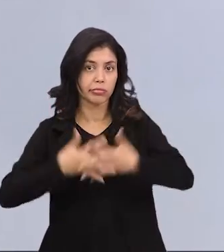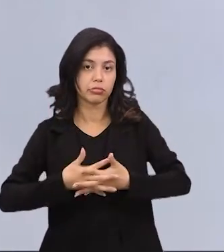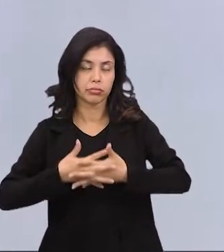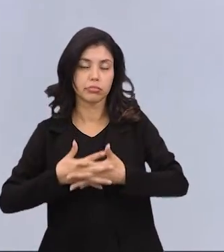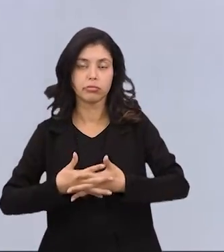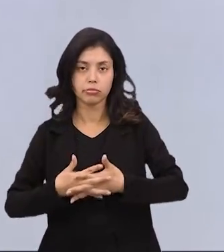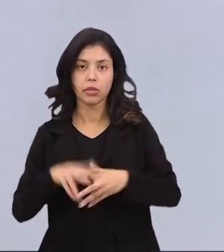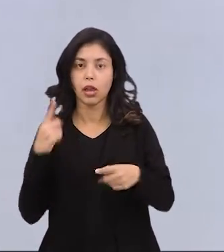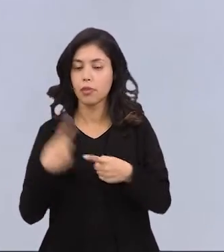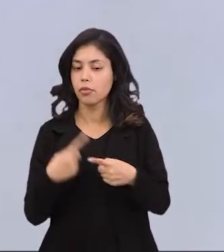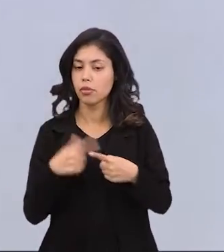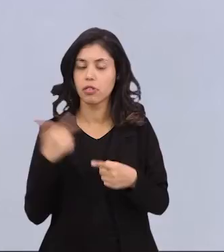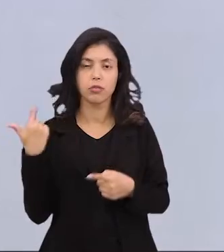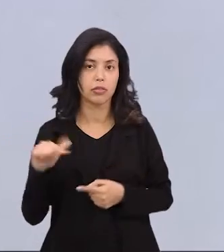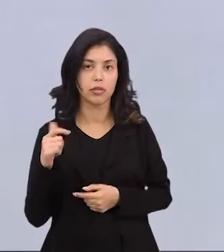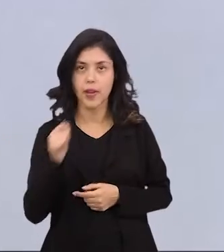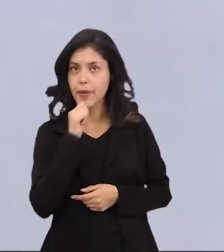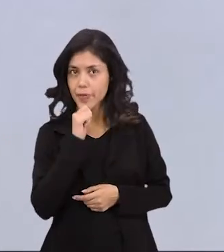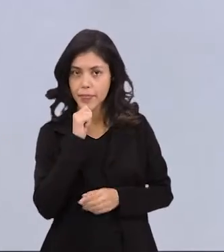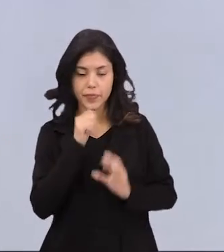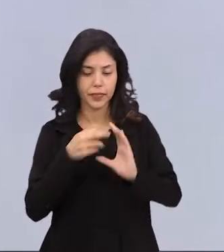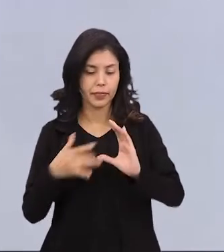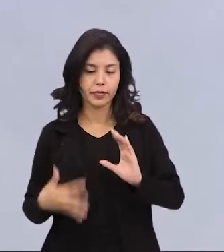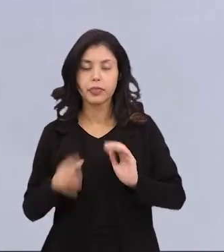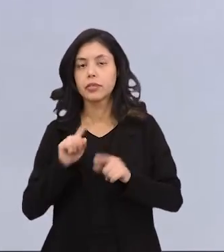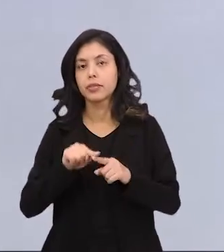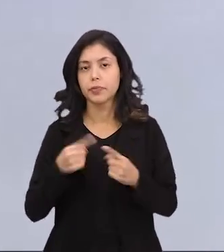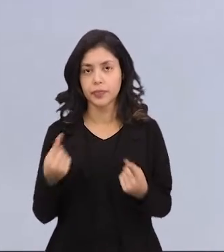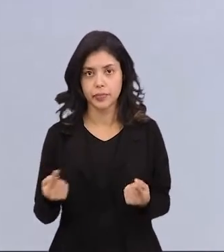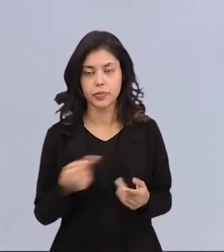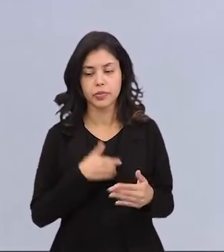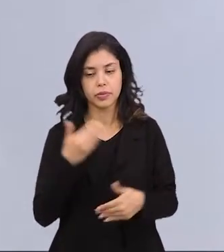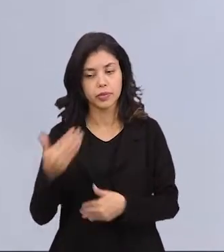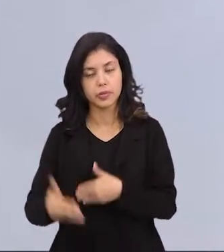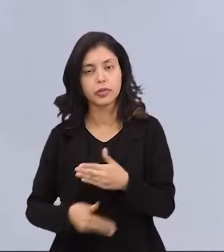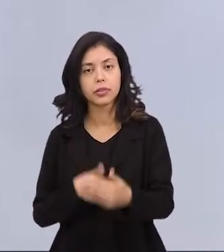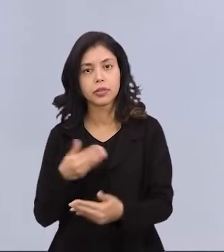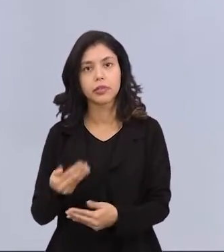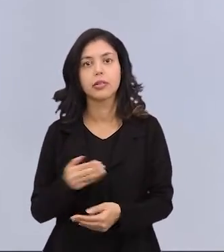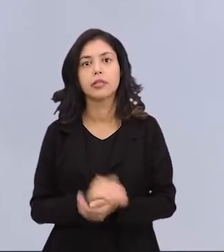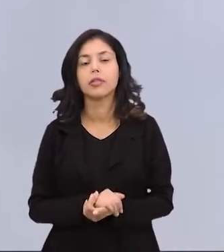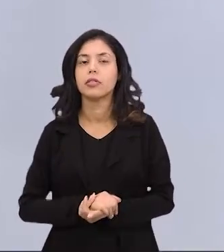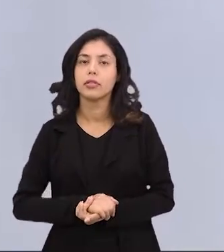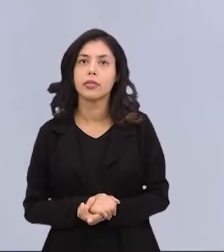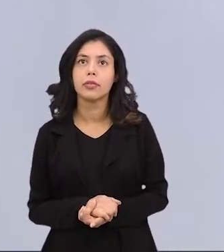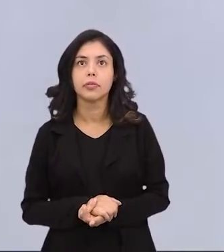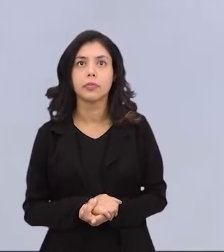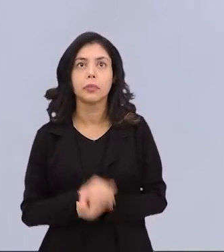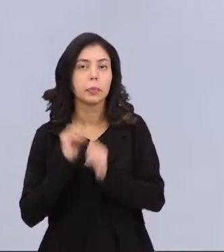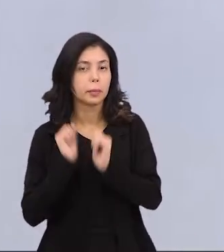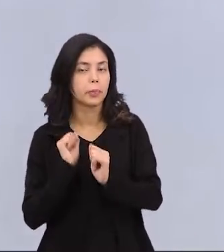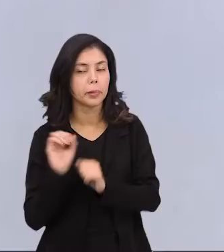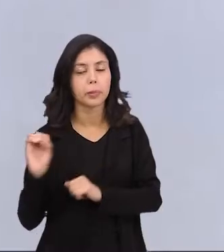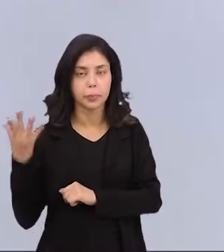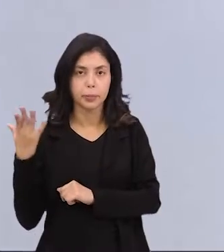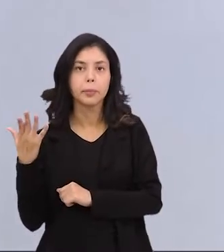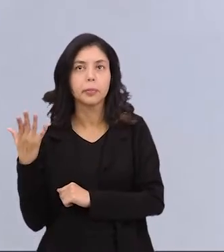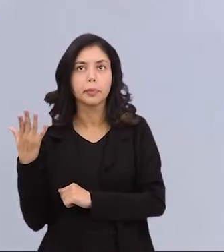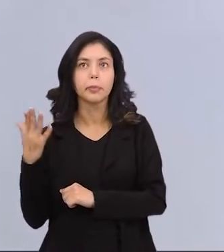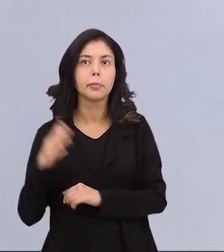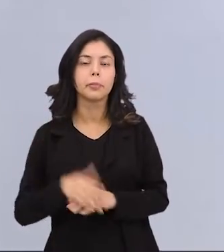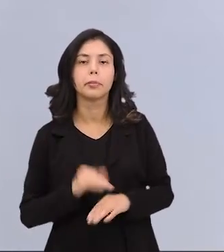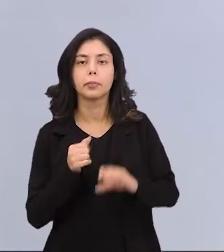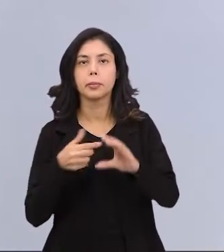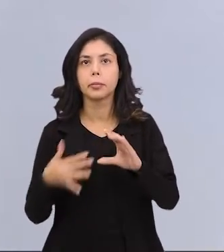quê? Porque não especiou ainda. Mas, ao longo dos milhares de anos, pode sim ocorrer essa